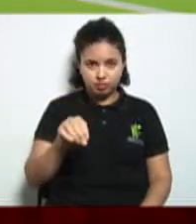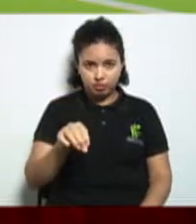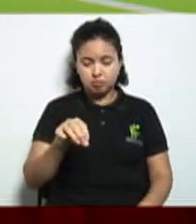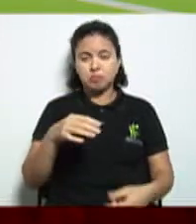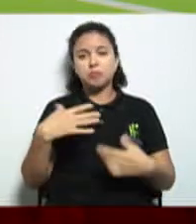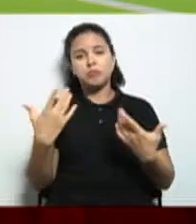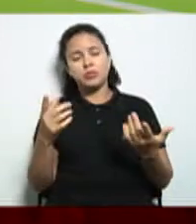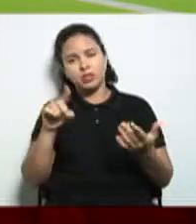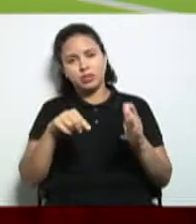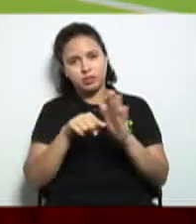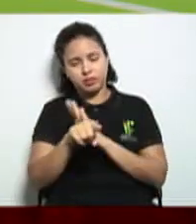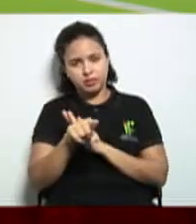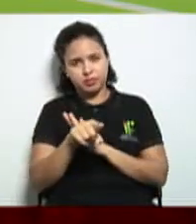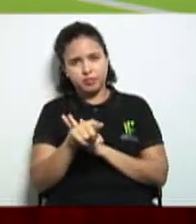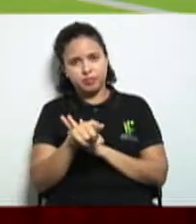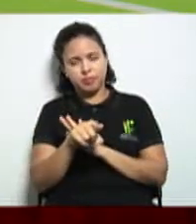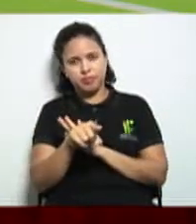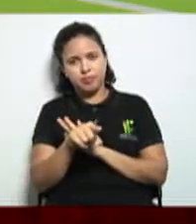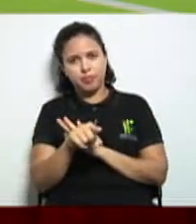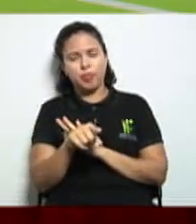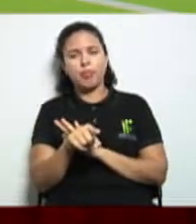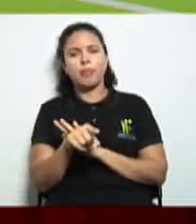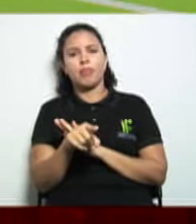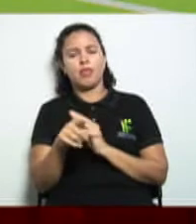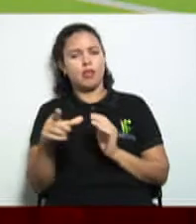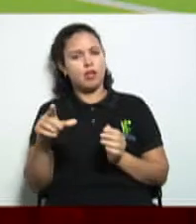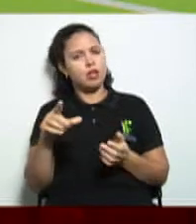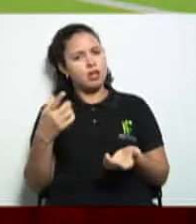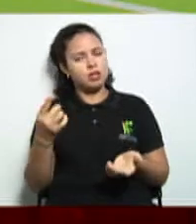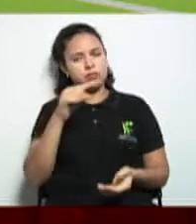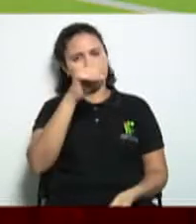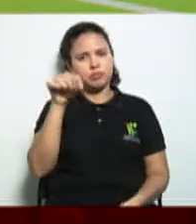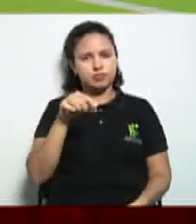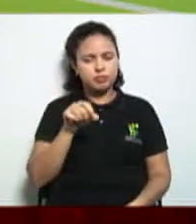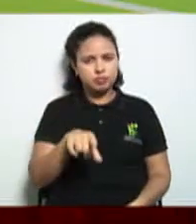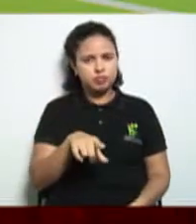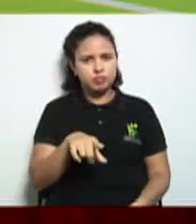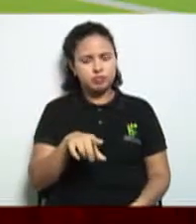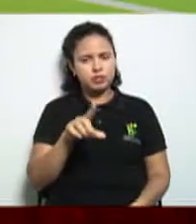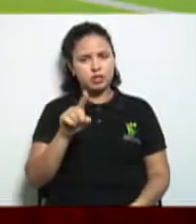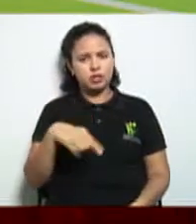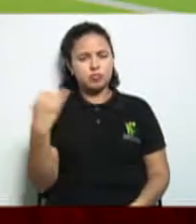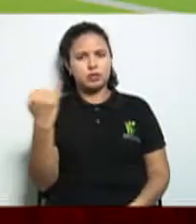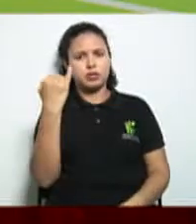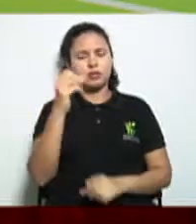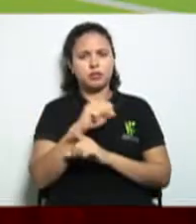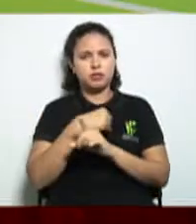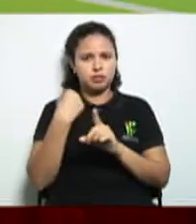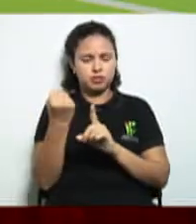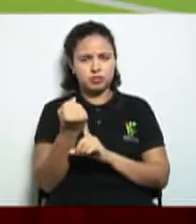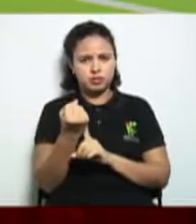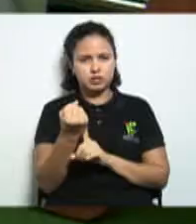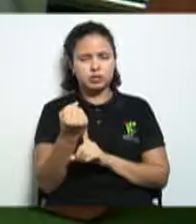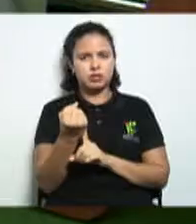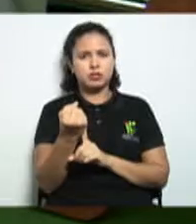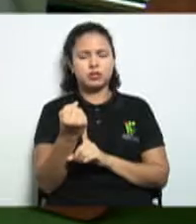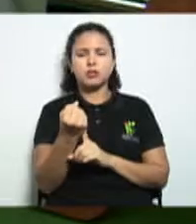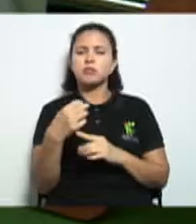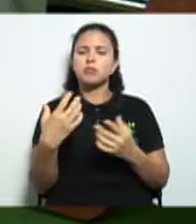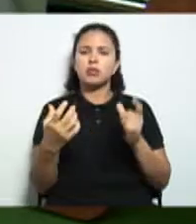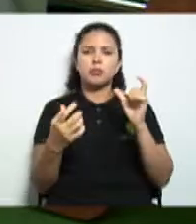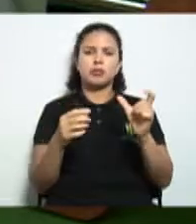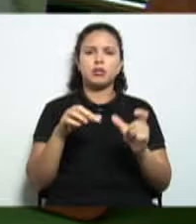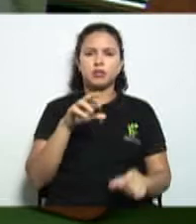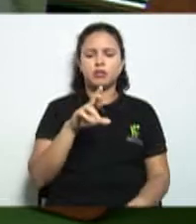olha, é uma pergunta. Está enunciado em forma de pergunta? Tá. É relevante socialmente? O que é essa palavra, hein, professora? O que é relevante? O